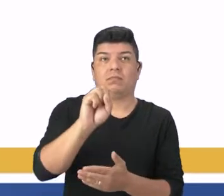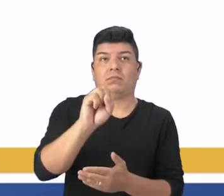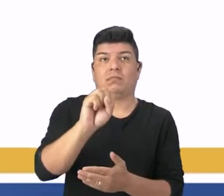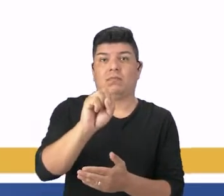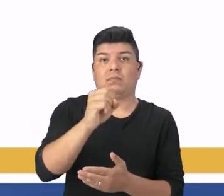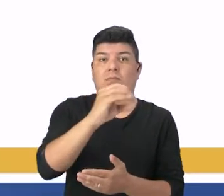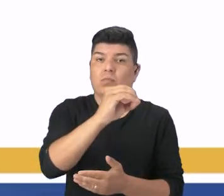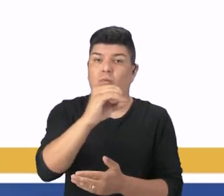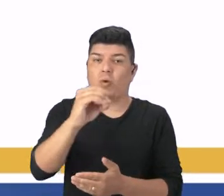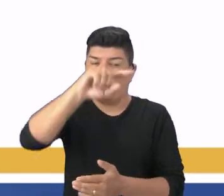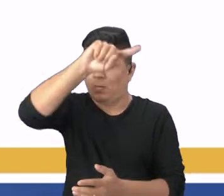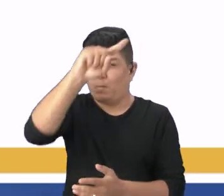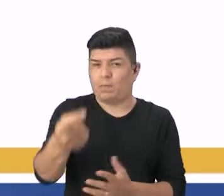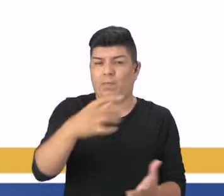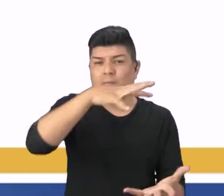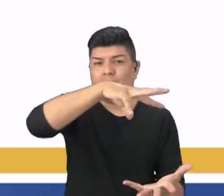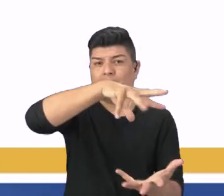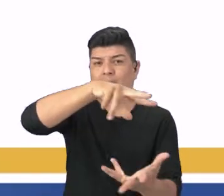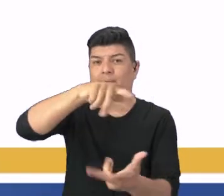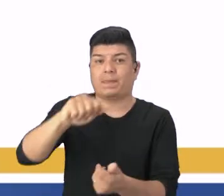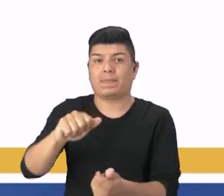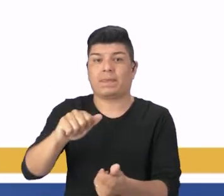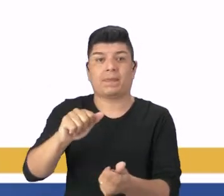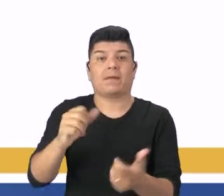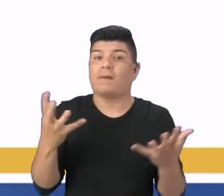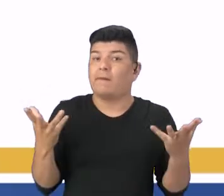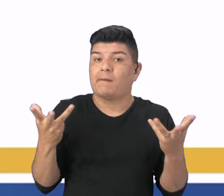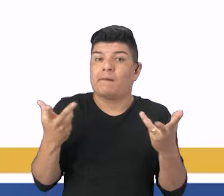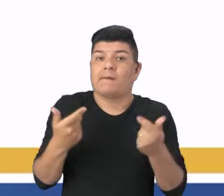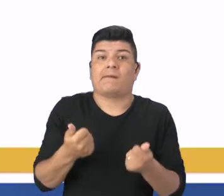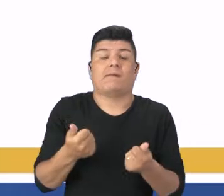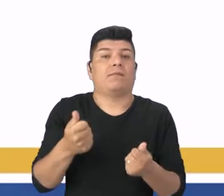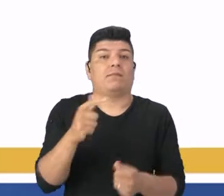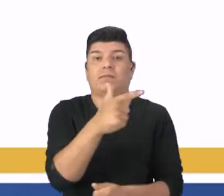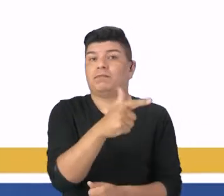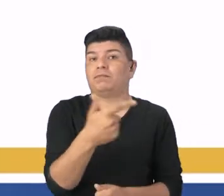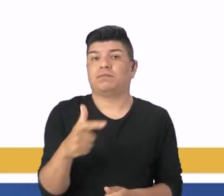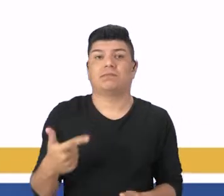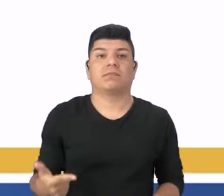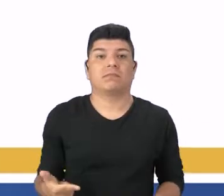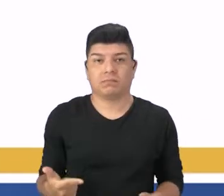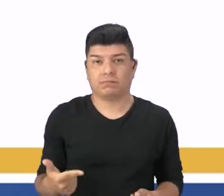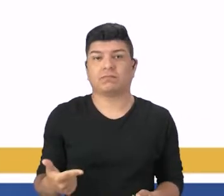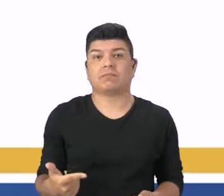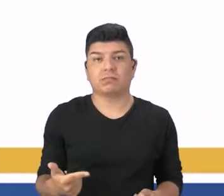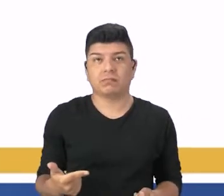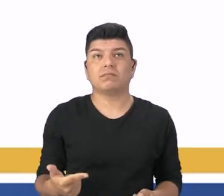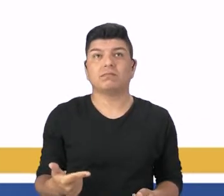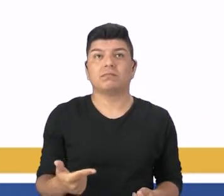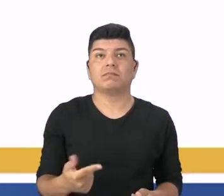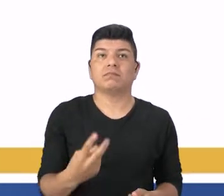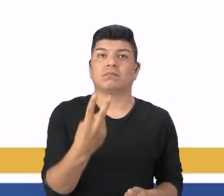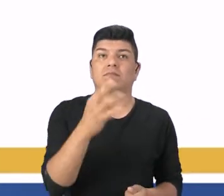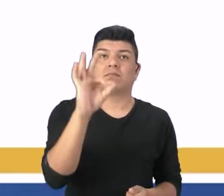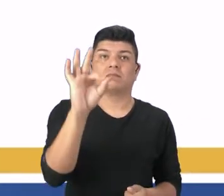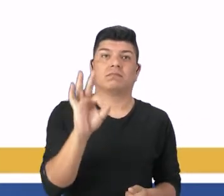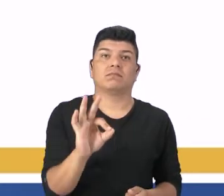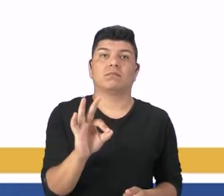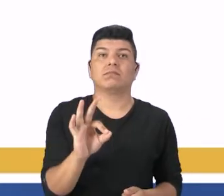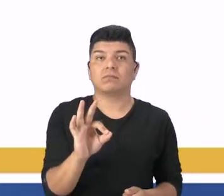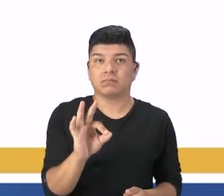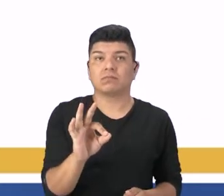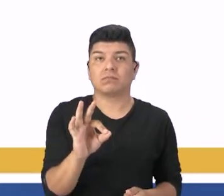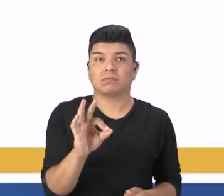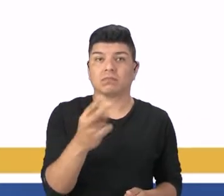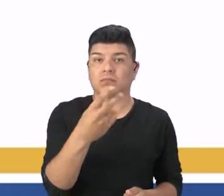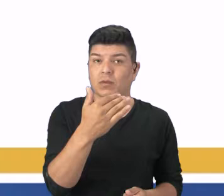pessoas no mundo não têm as habilidades básicas de alfabetização. E 2/3 delas são mulheres,